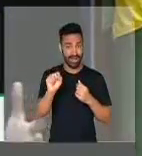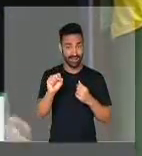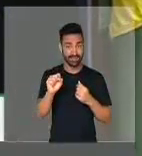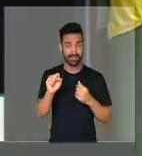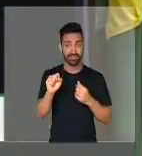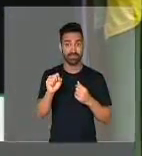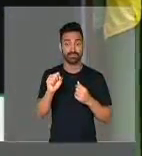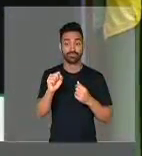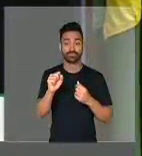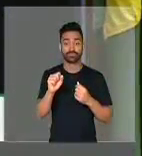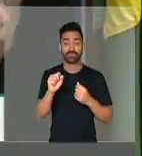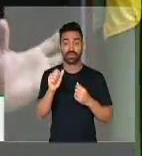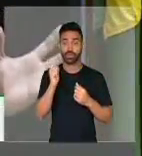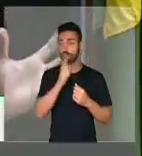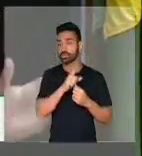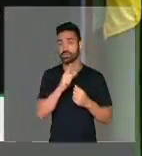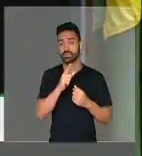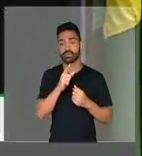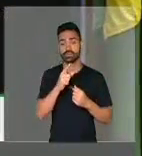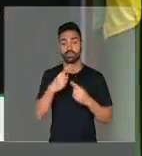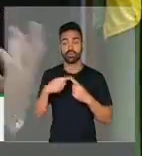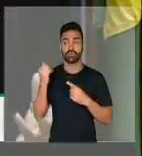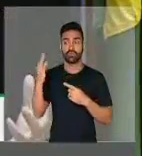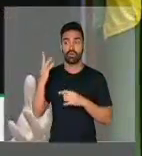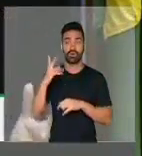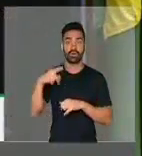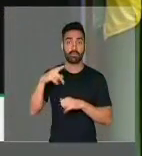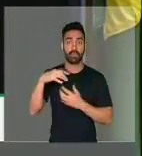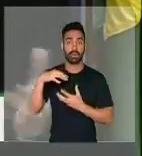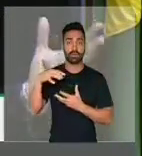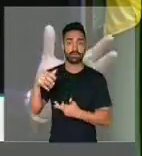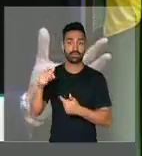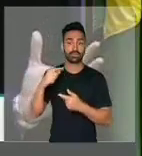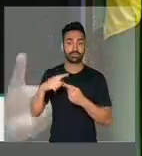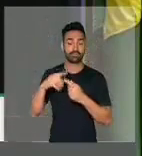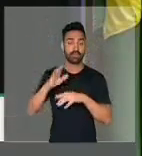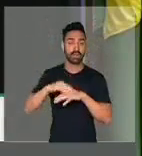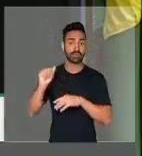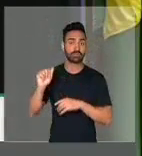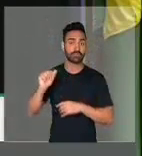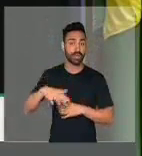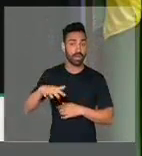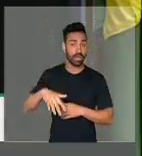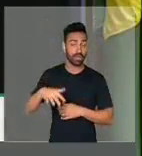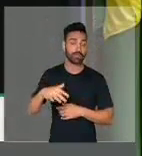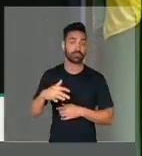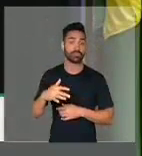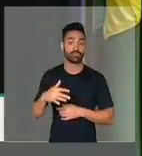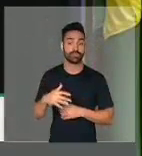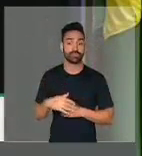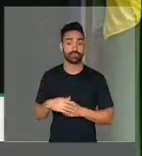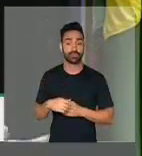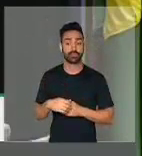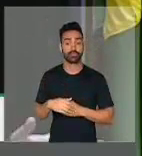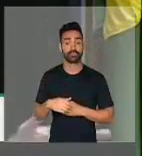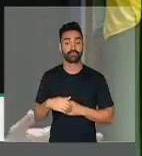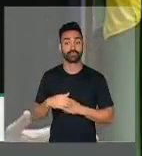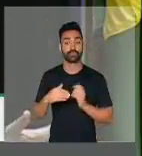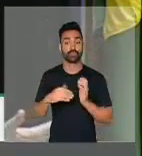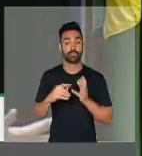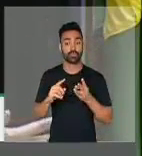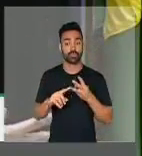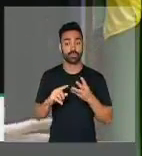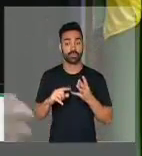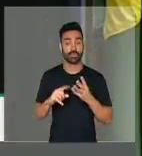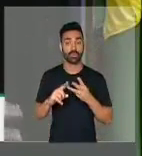dessas duas unidades diante do preço internacional e diante do que é ofertado no mercado internacional em termos de fertilizante. E, por último, que essa é uma